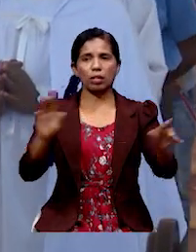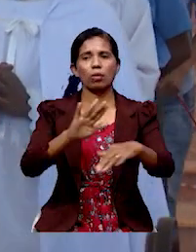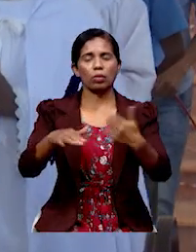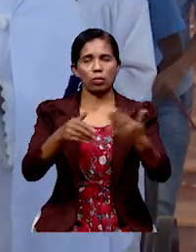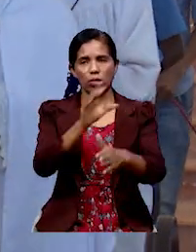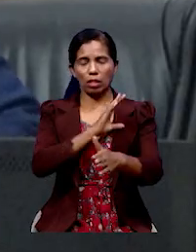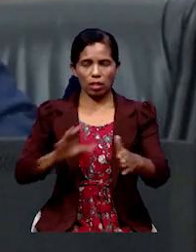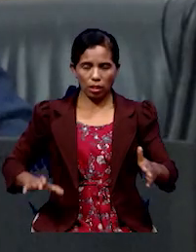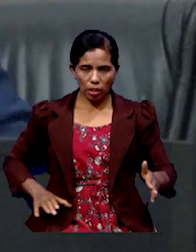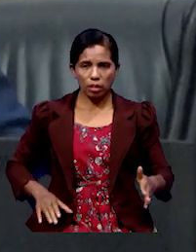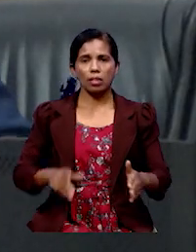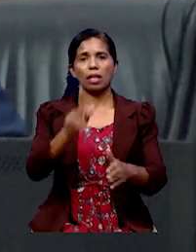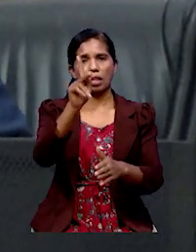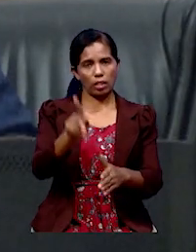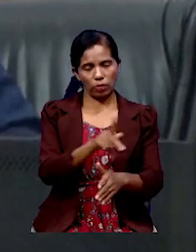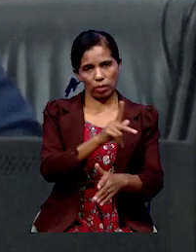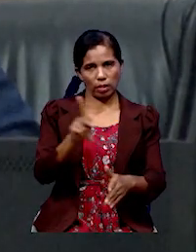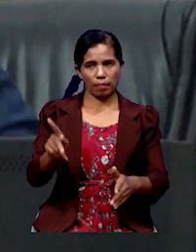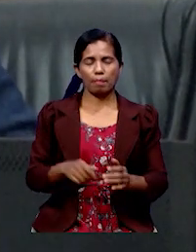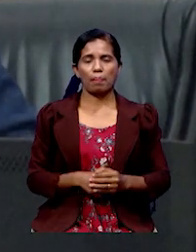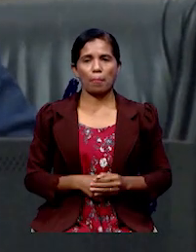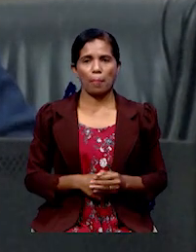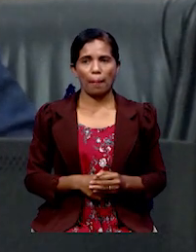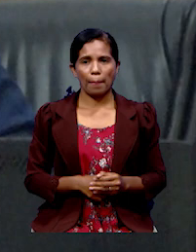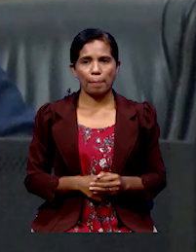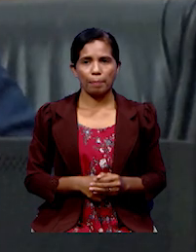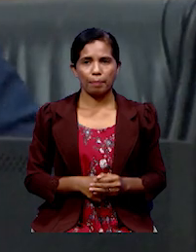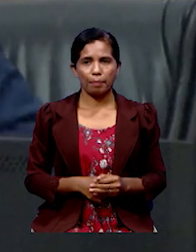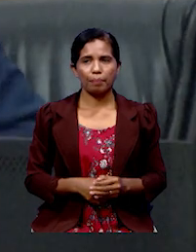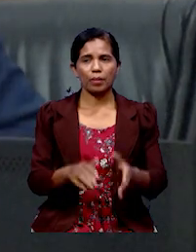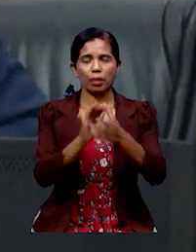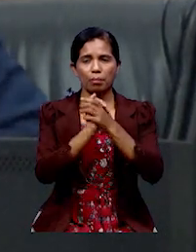Sarane Católica. Parabéns ba Dalai de Tamba, reverendíssimo